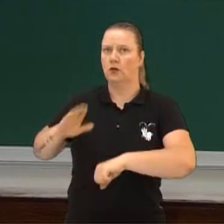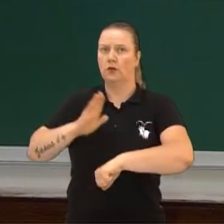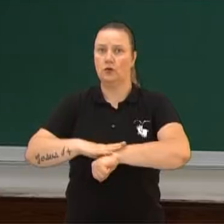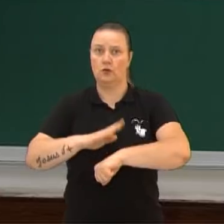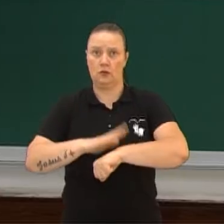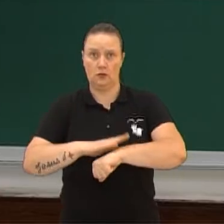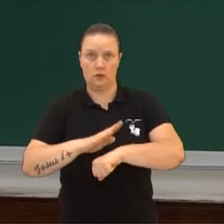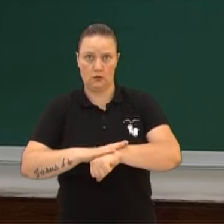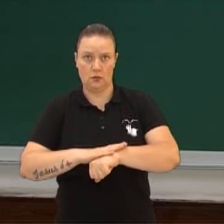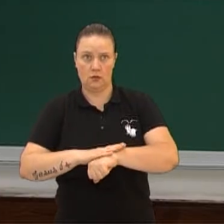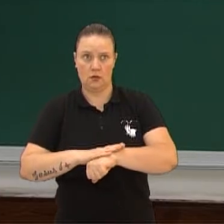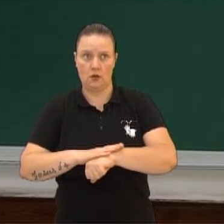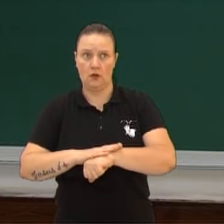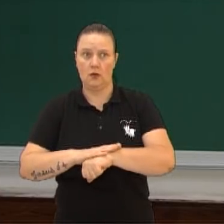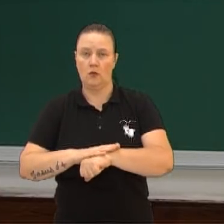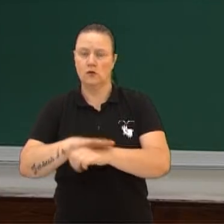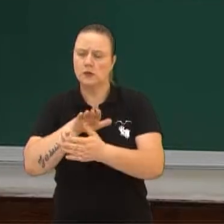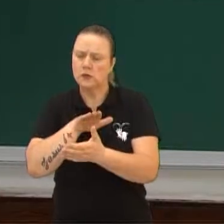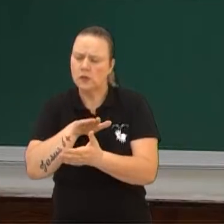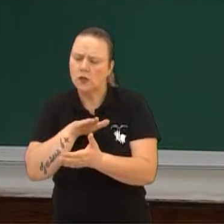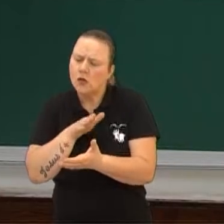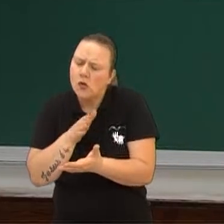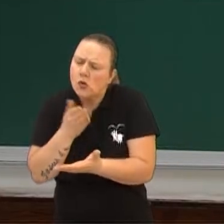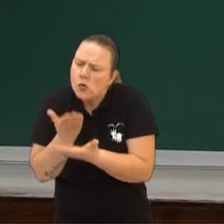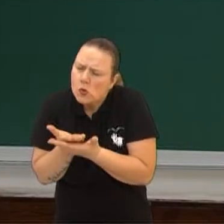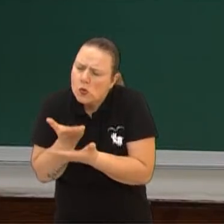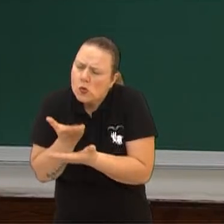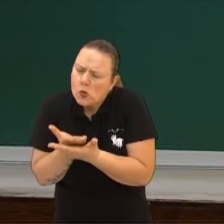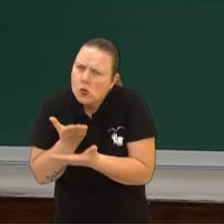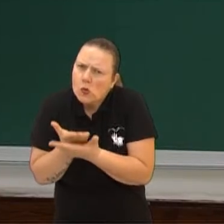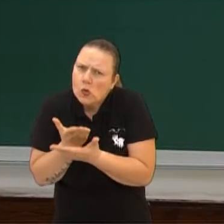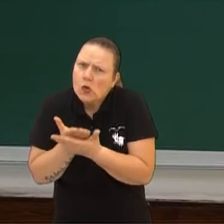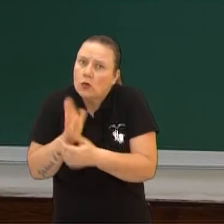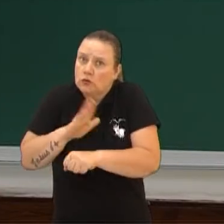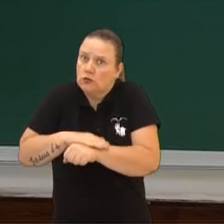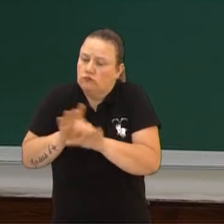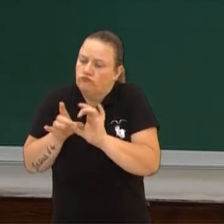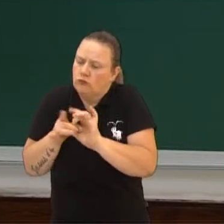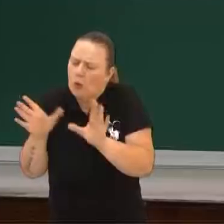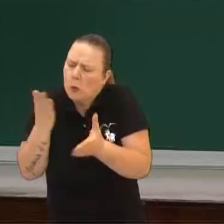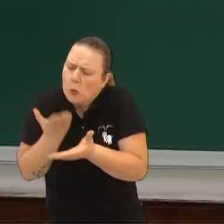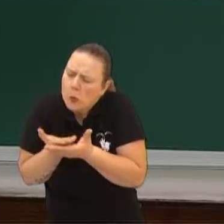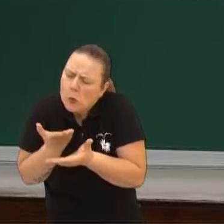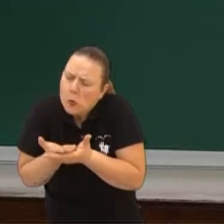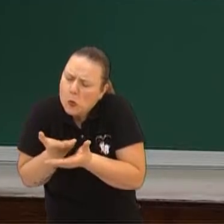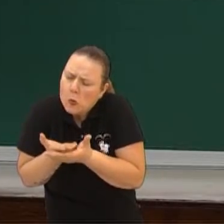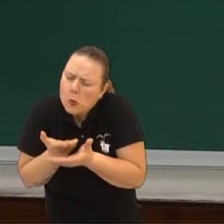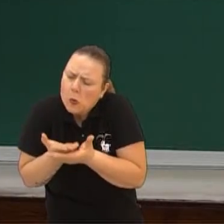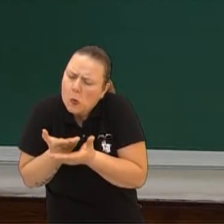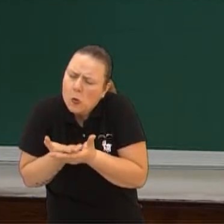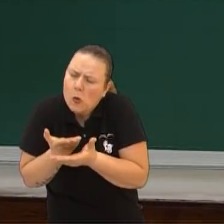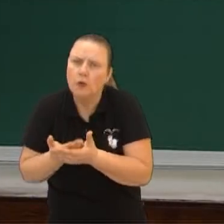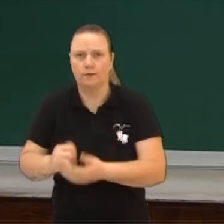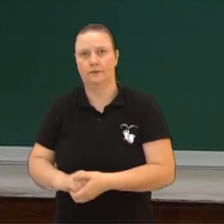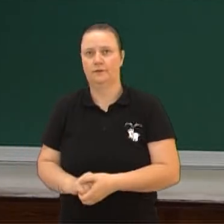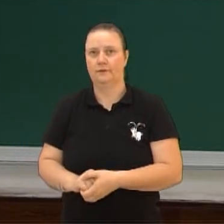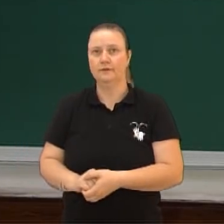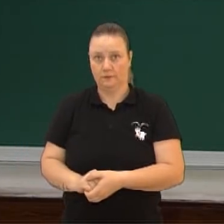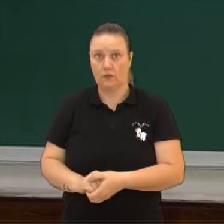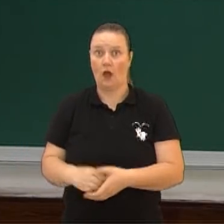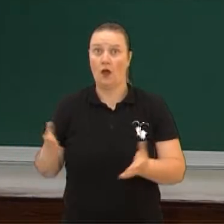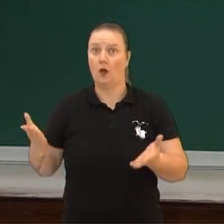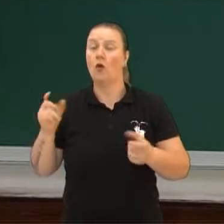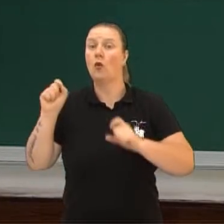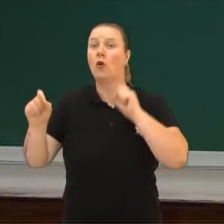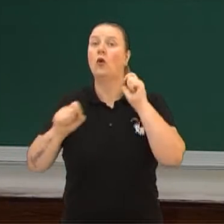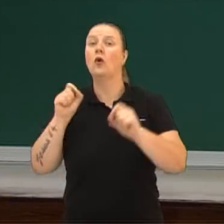Então, essa é a seção com o tempo gasto. Aqui eu vou utilizar, vou olhar quem gastou menos tempo, que é isso que eu quero saber. Então, olha